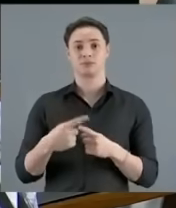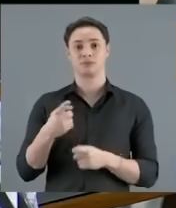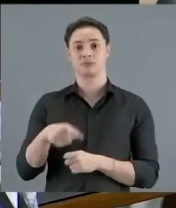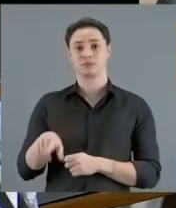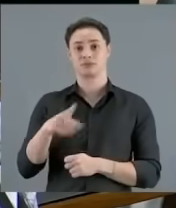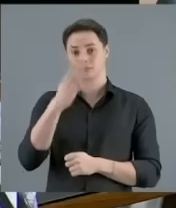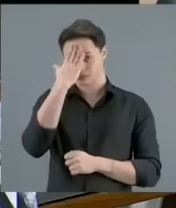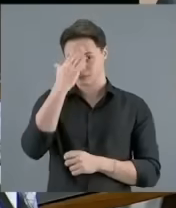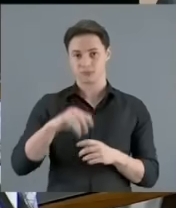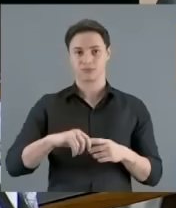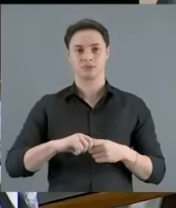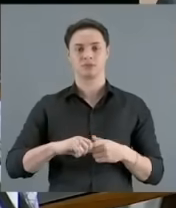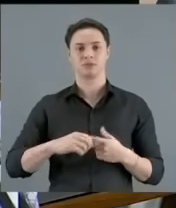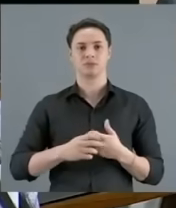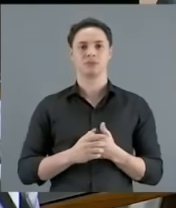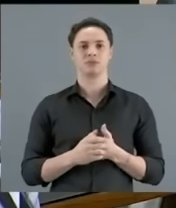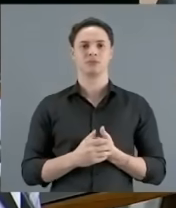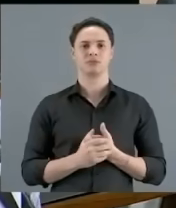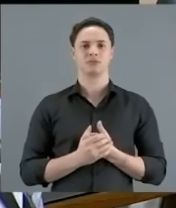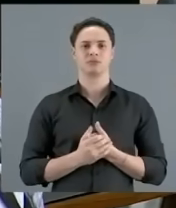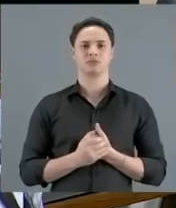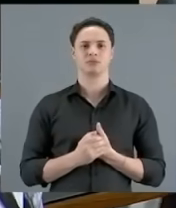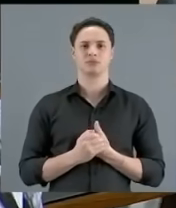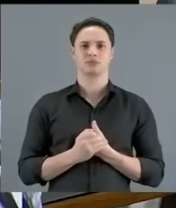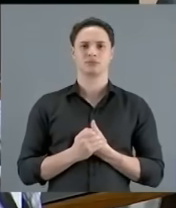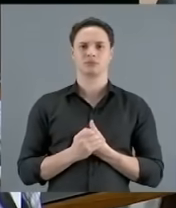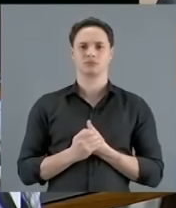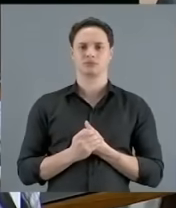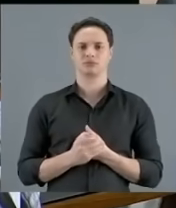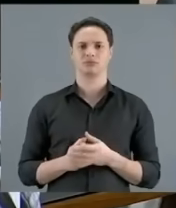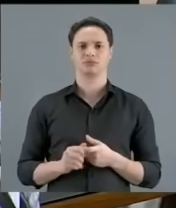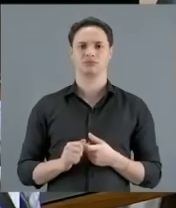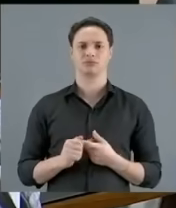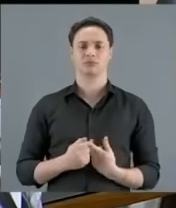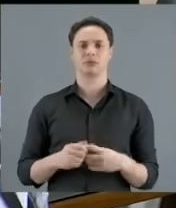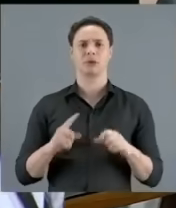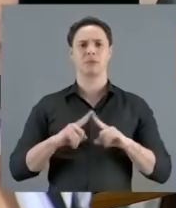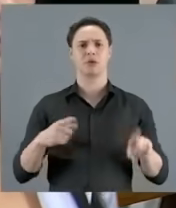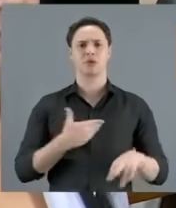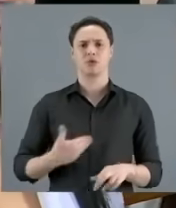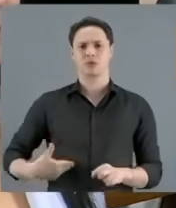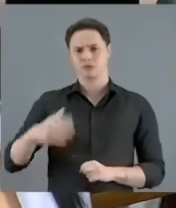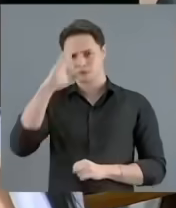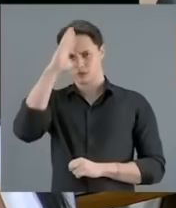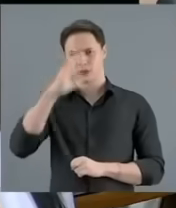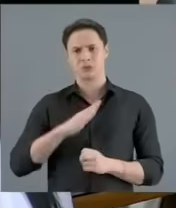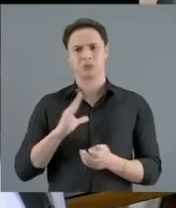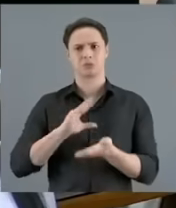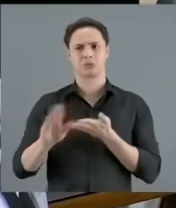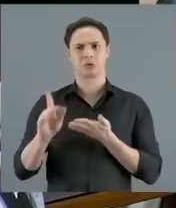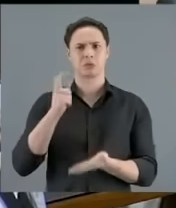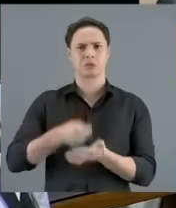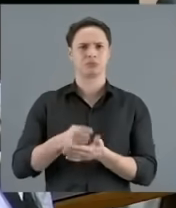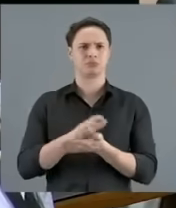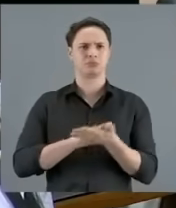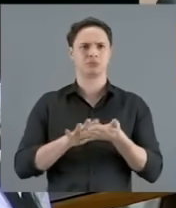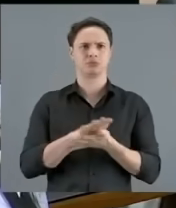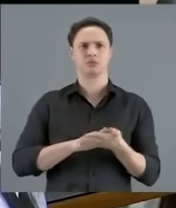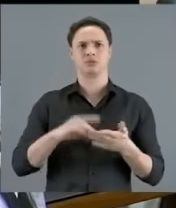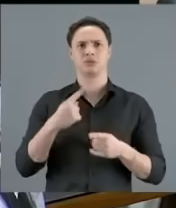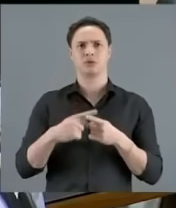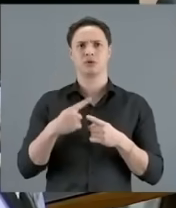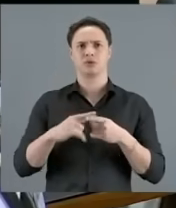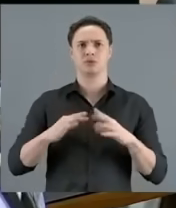na transição e durante todo o governo do Bolsonaro nunca devolveram, nem para ele, nem para ninguém. Porque todo o